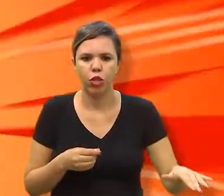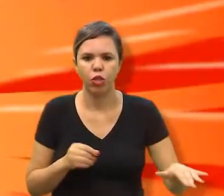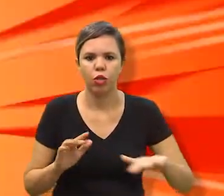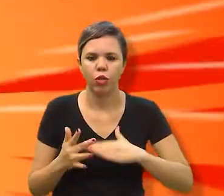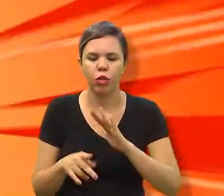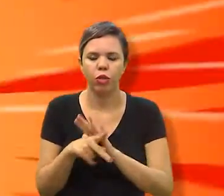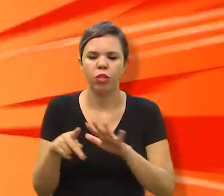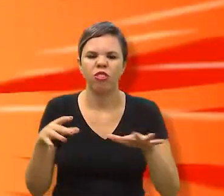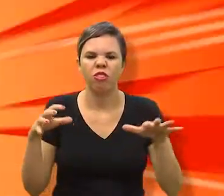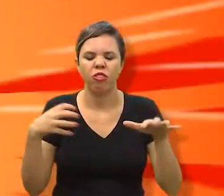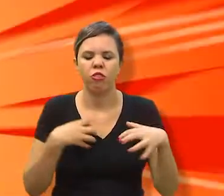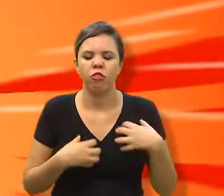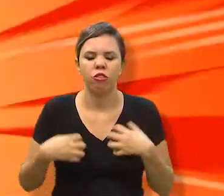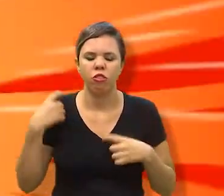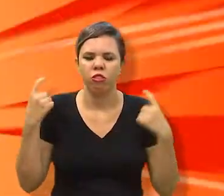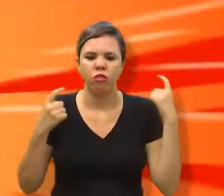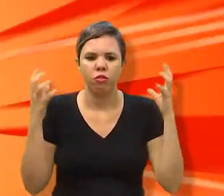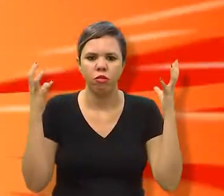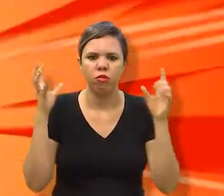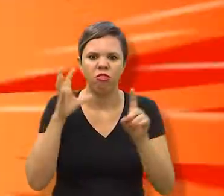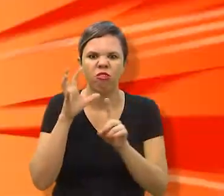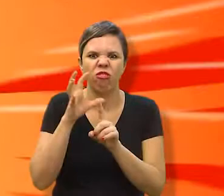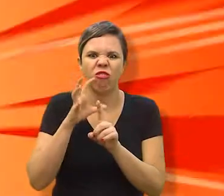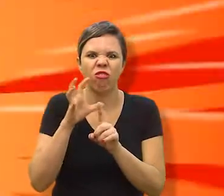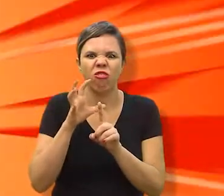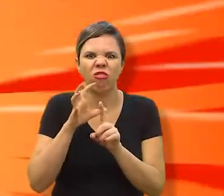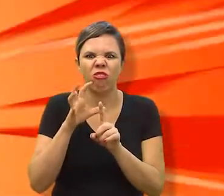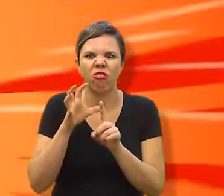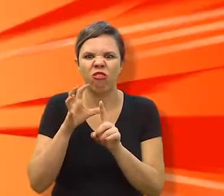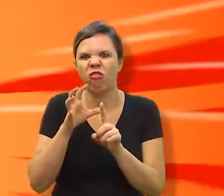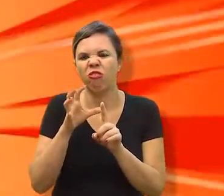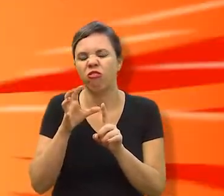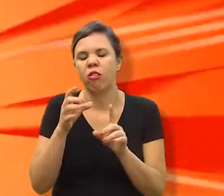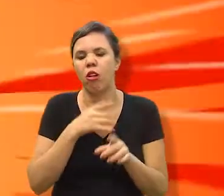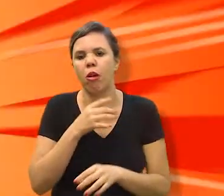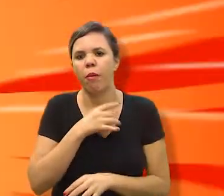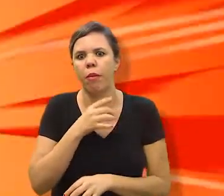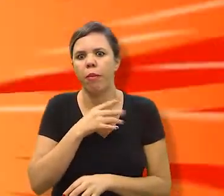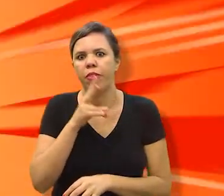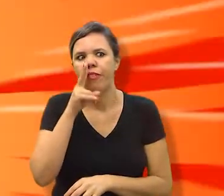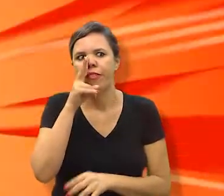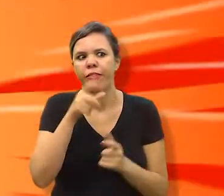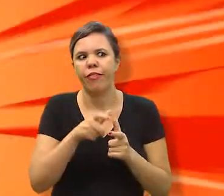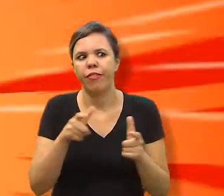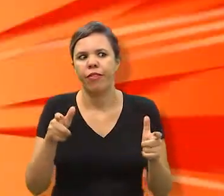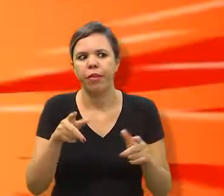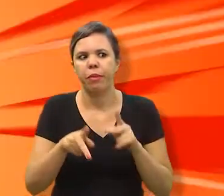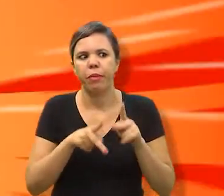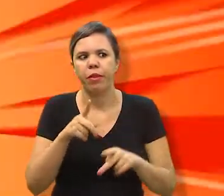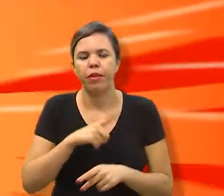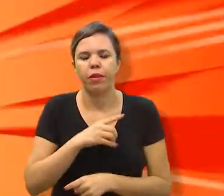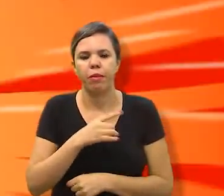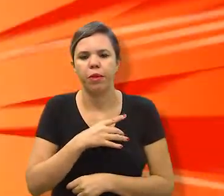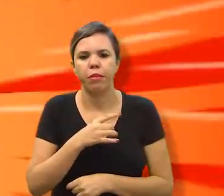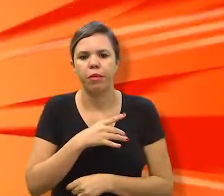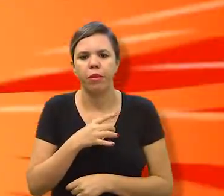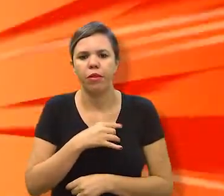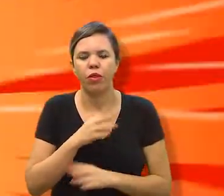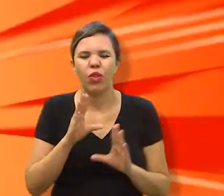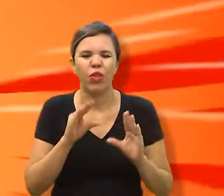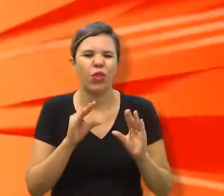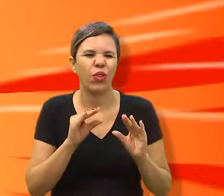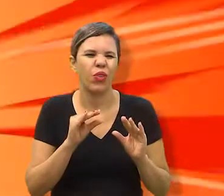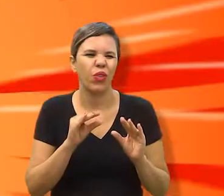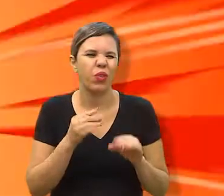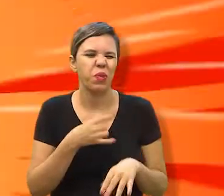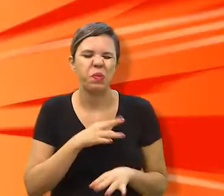monstros deles, eles são monstruosos porque esse medo é muito intenso. Mas tem pessoas que têm monstros fofos,